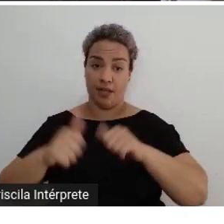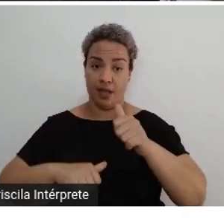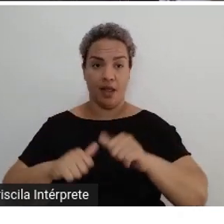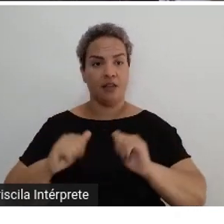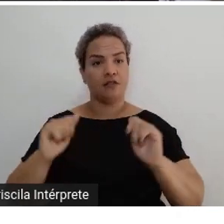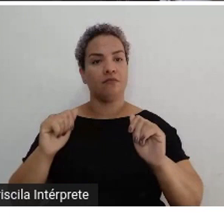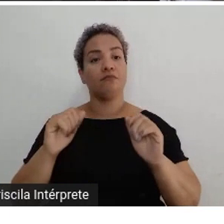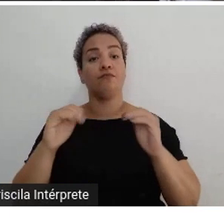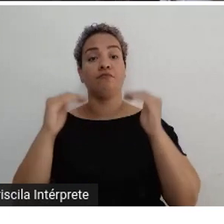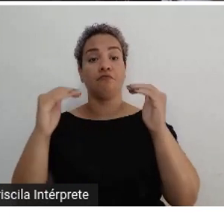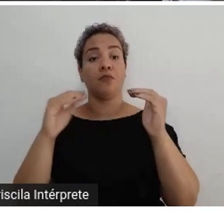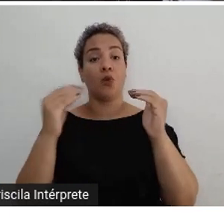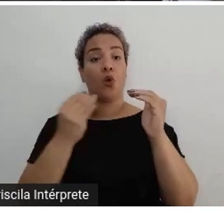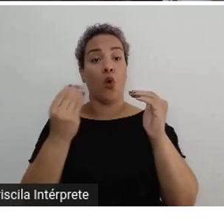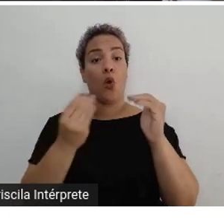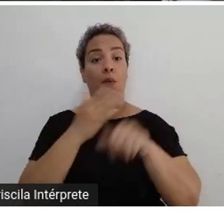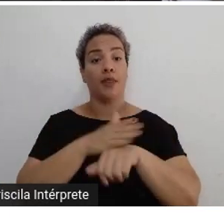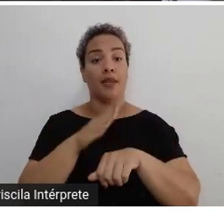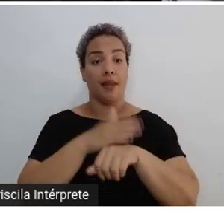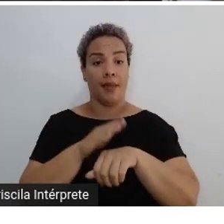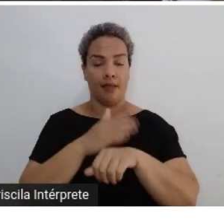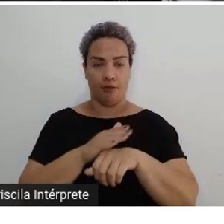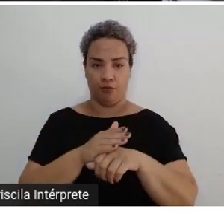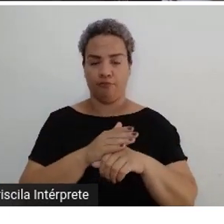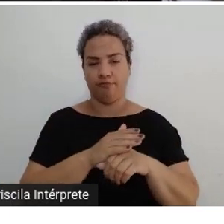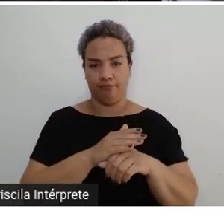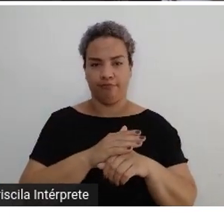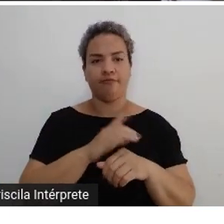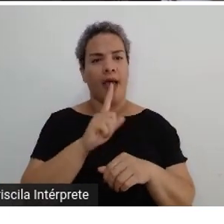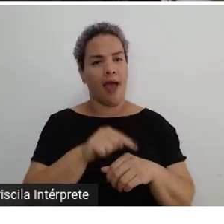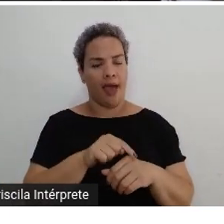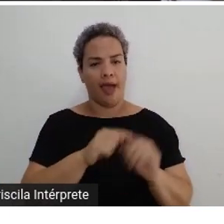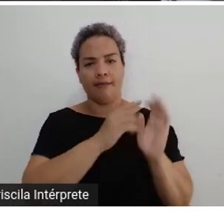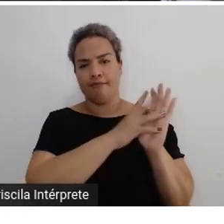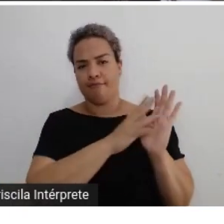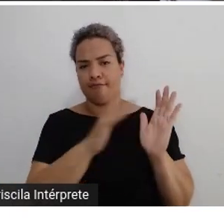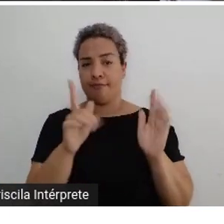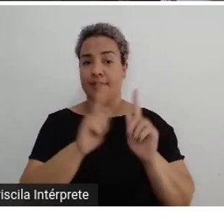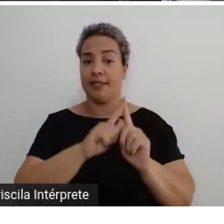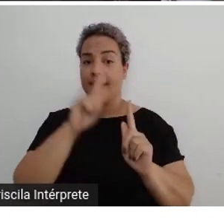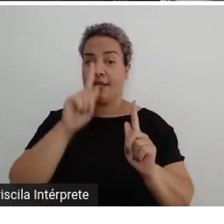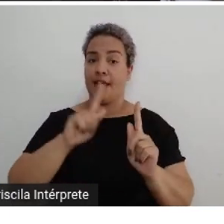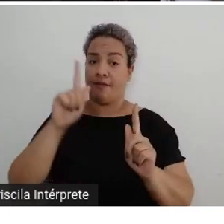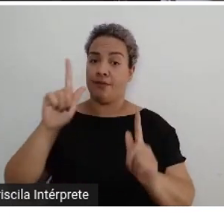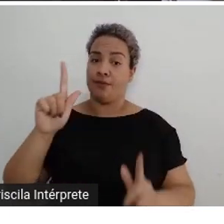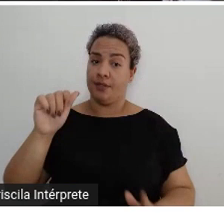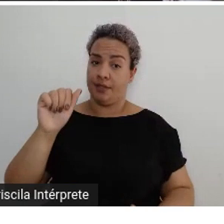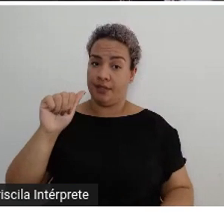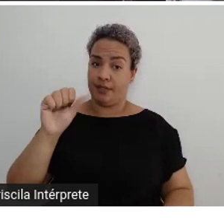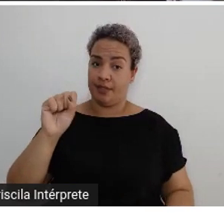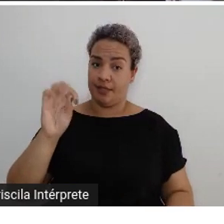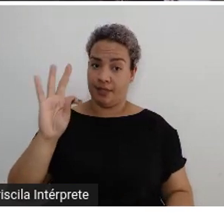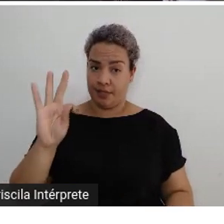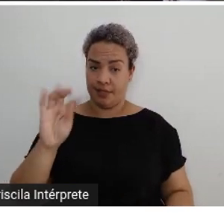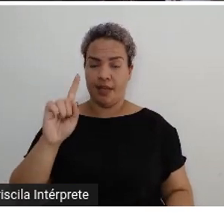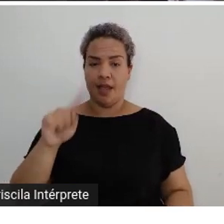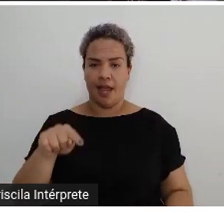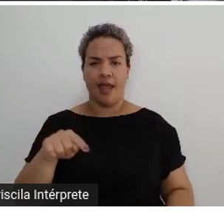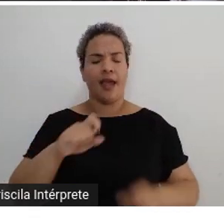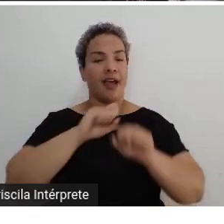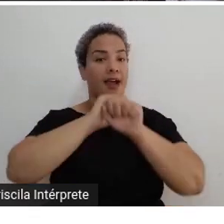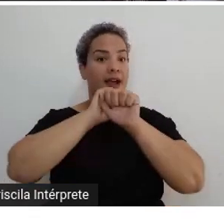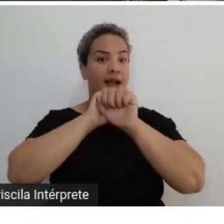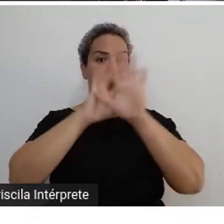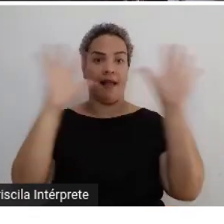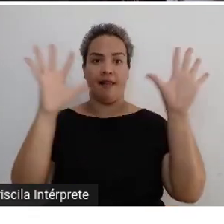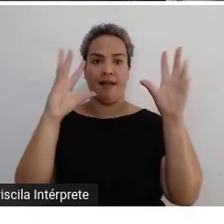do treinamento. E através desse gráfico aqui, que está separado por quadrantes, fica muito claro